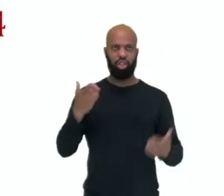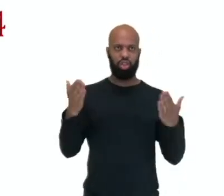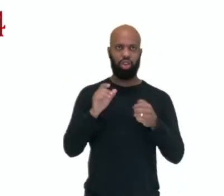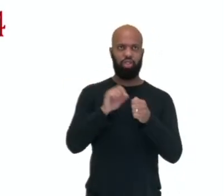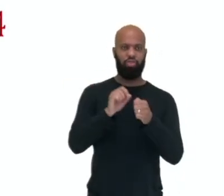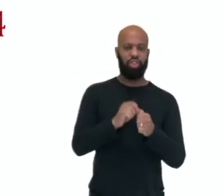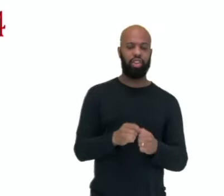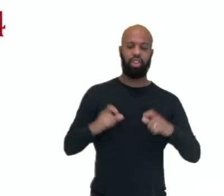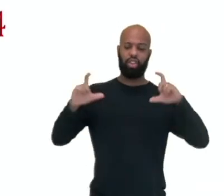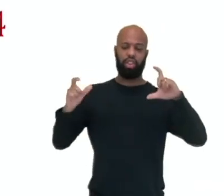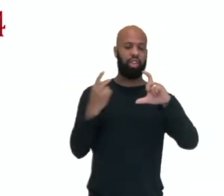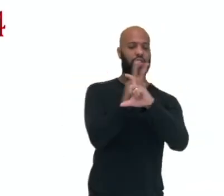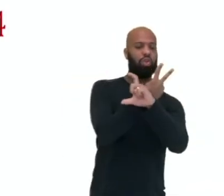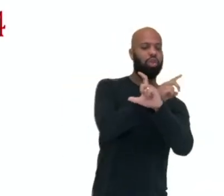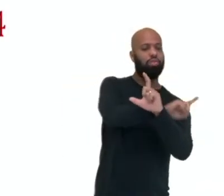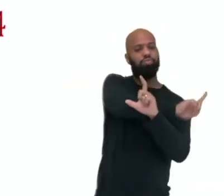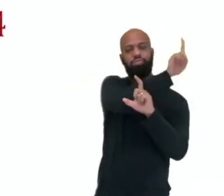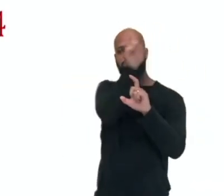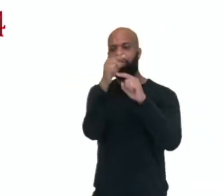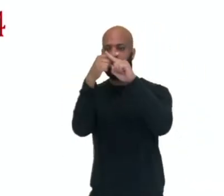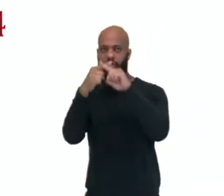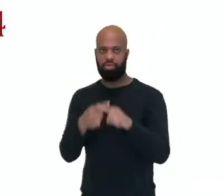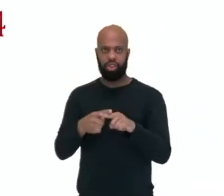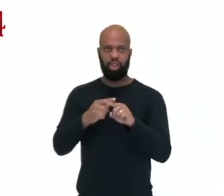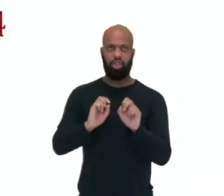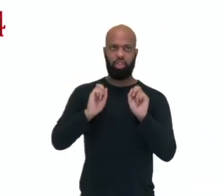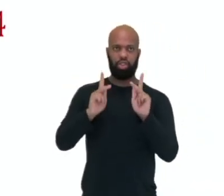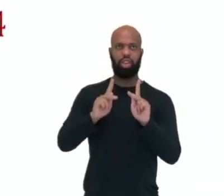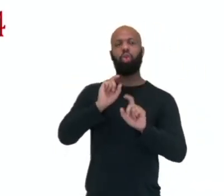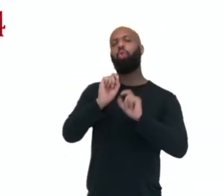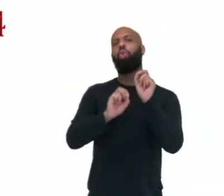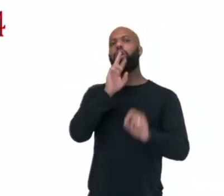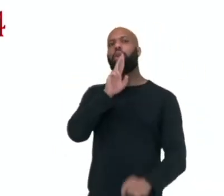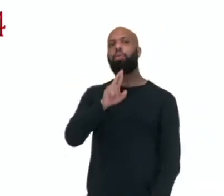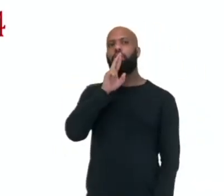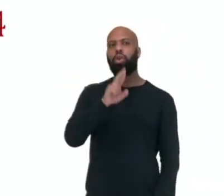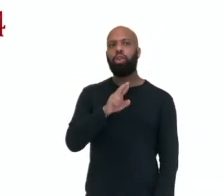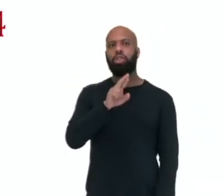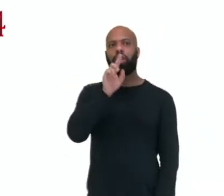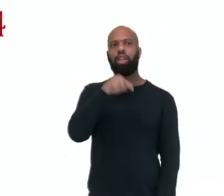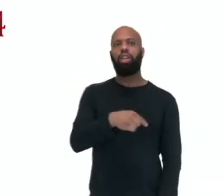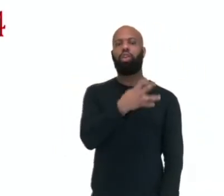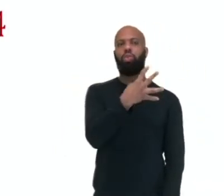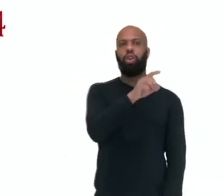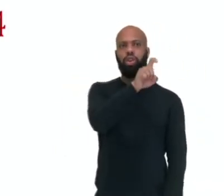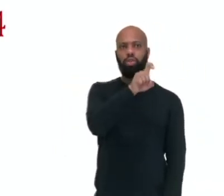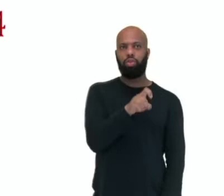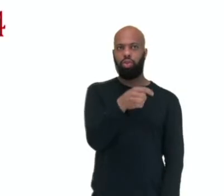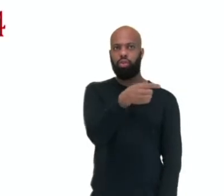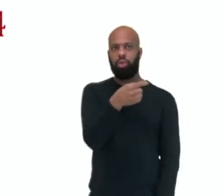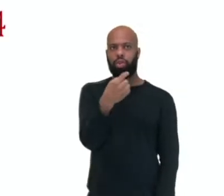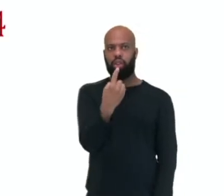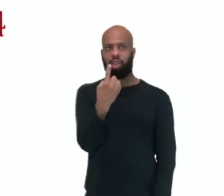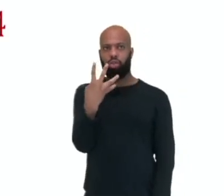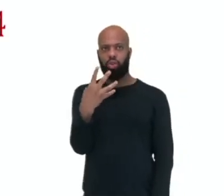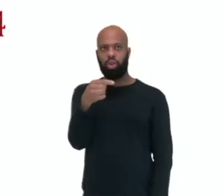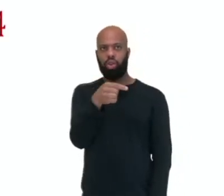2 vezes 2x, 4x, menos 2 vezes 7, 14. Separamos letras dos números,